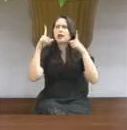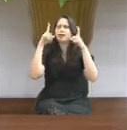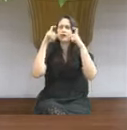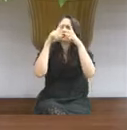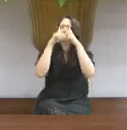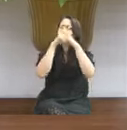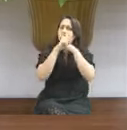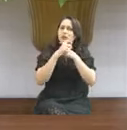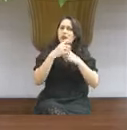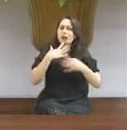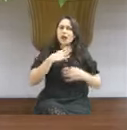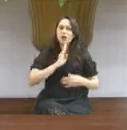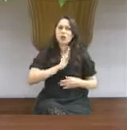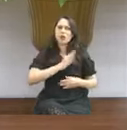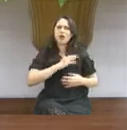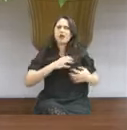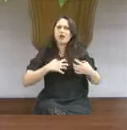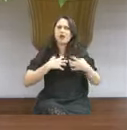Tire de você.